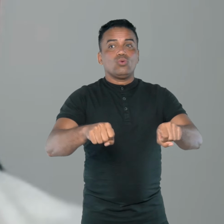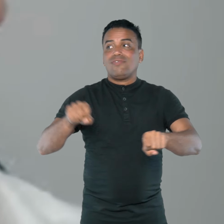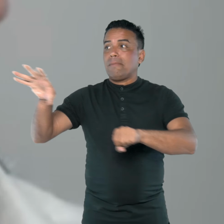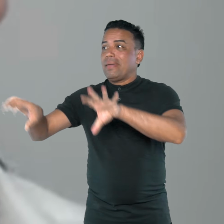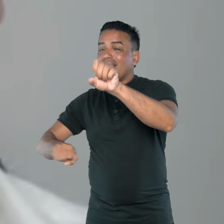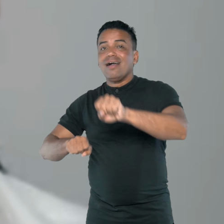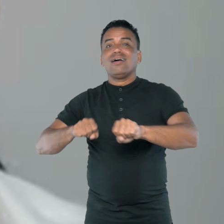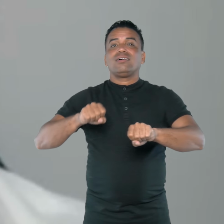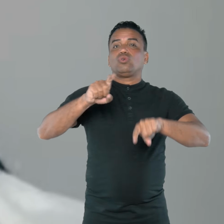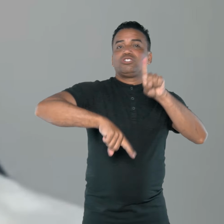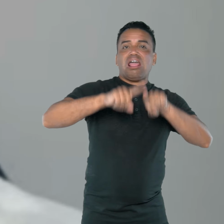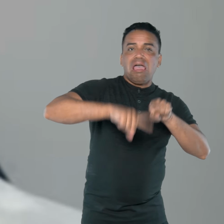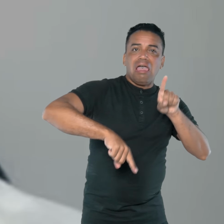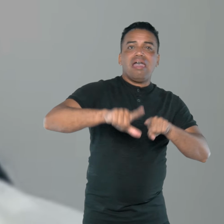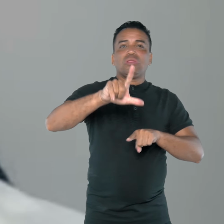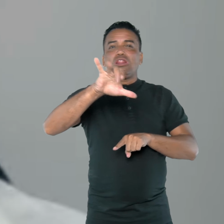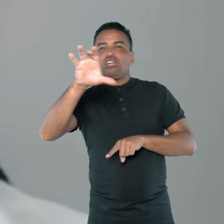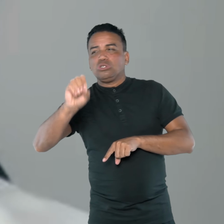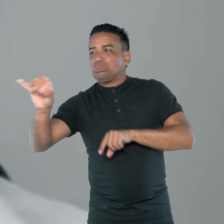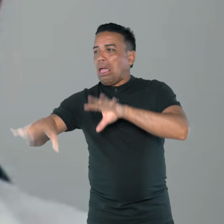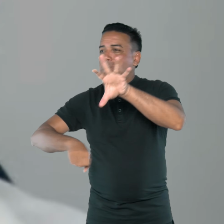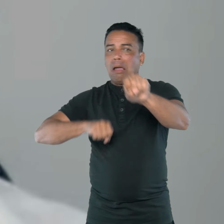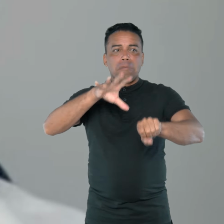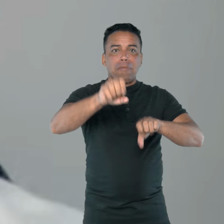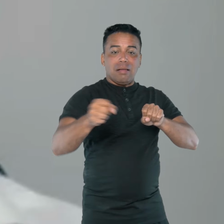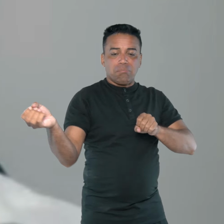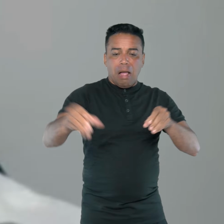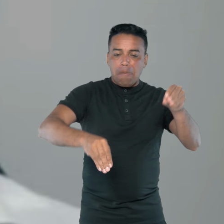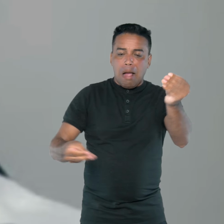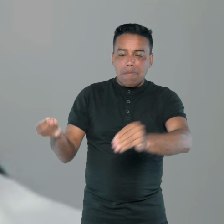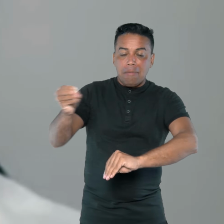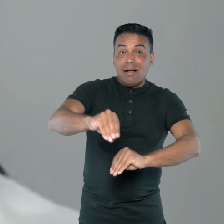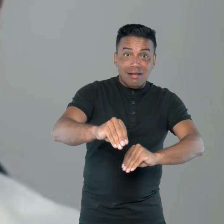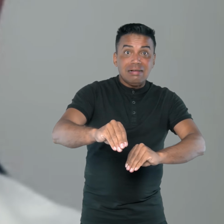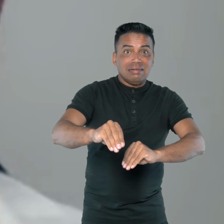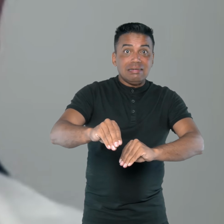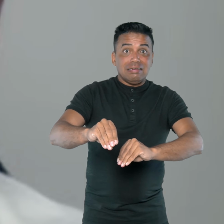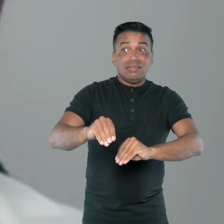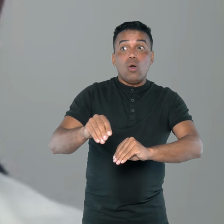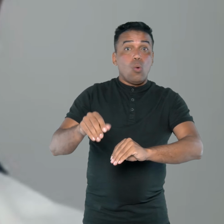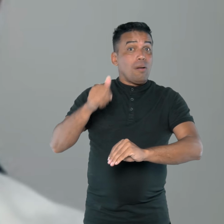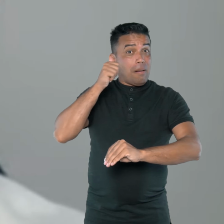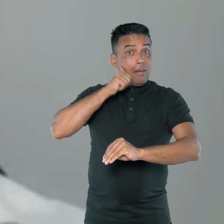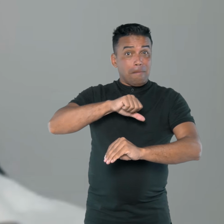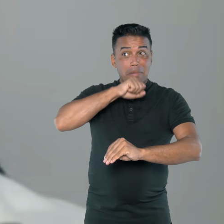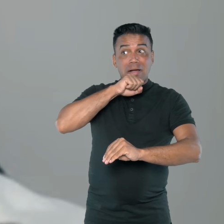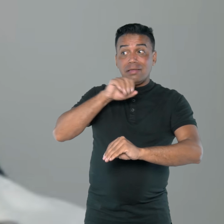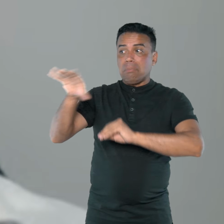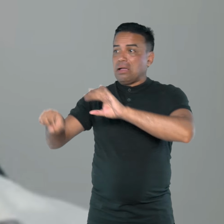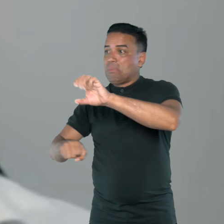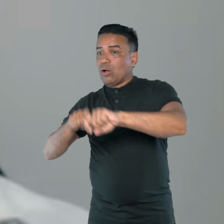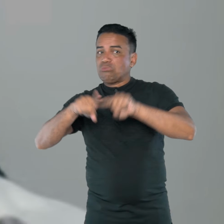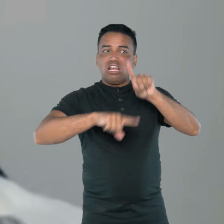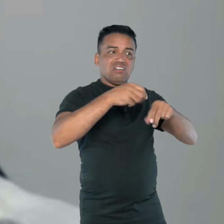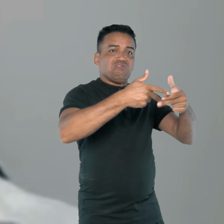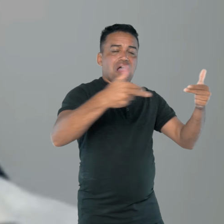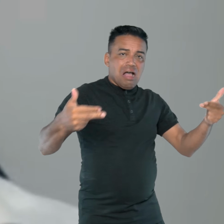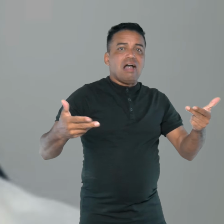ela sobrevive dos restos que ela cata, né? E é dos restos que ela cata que ela também vai,